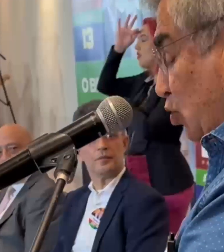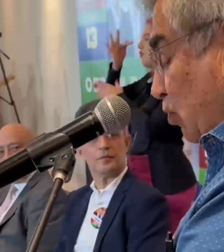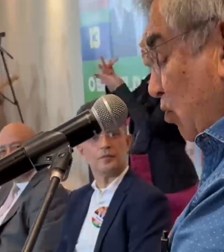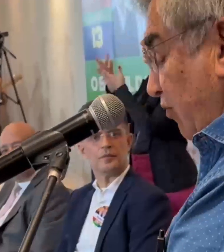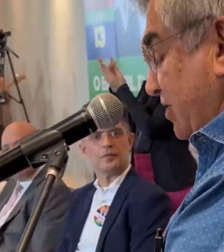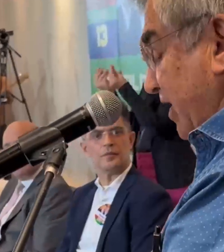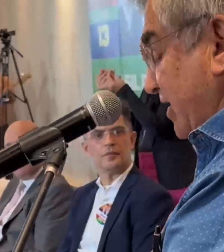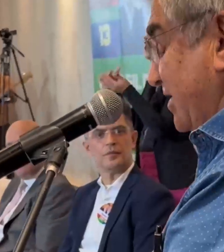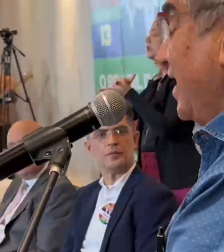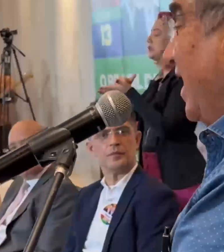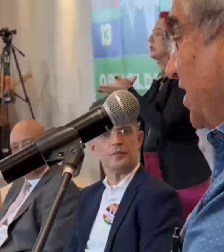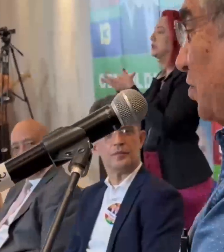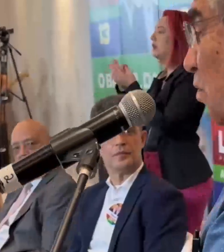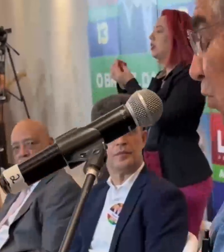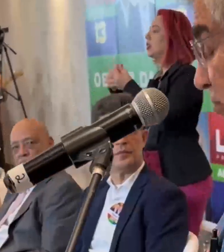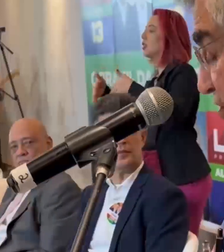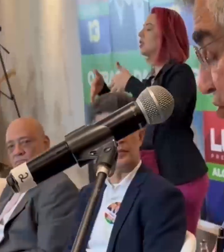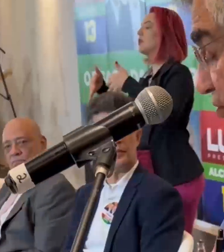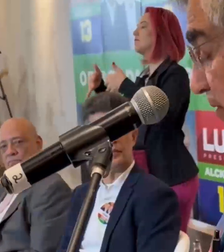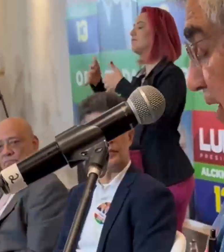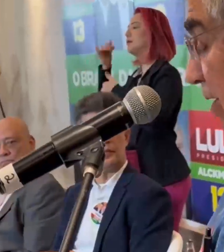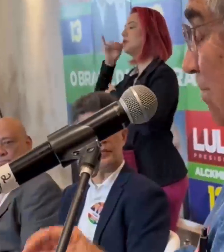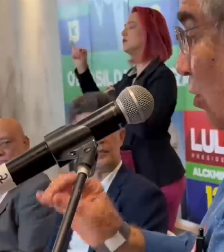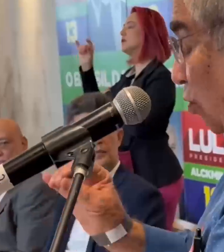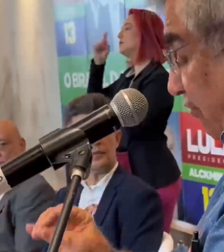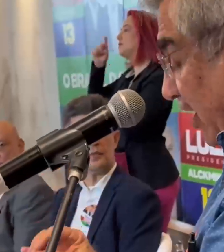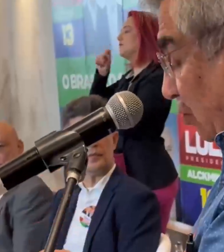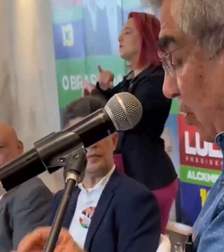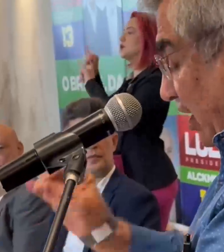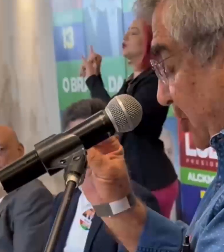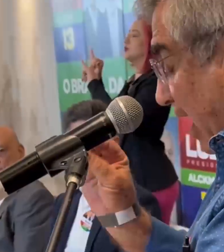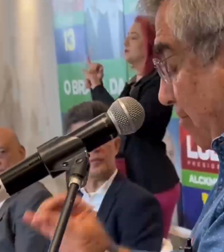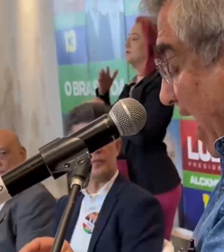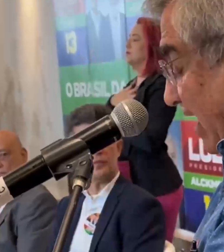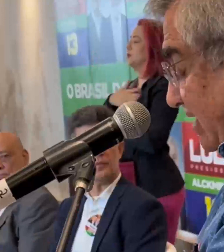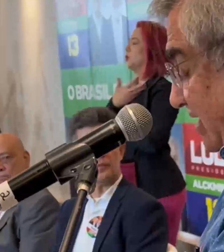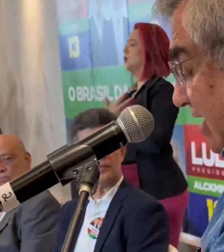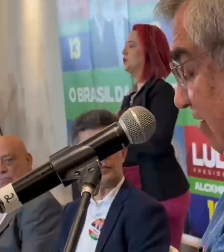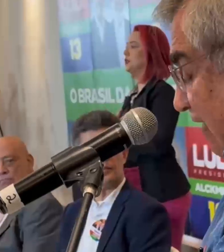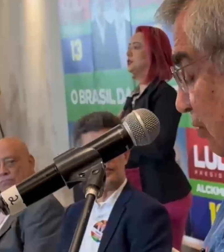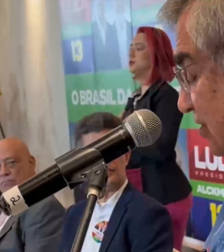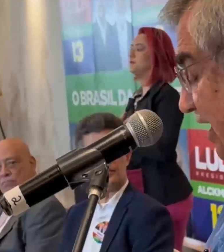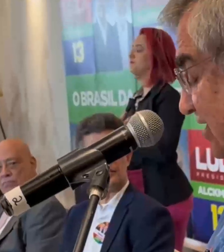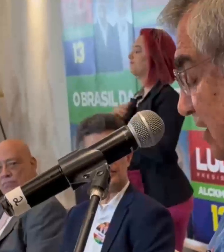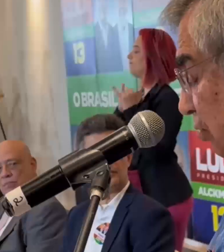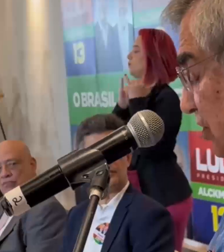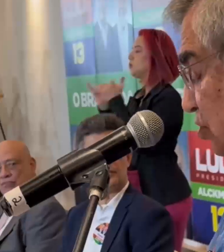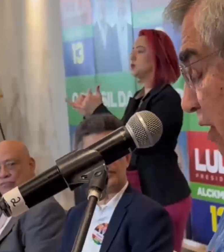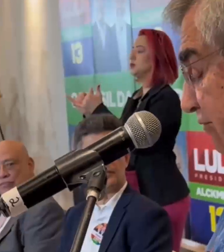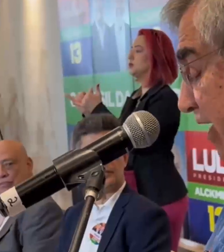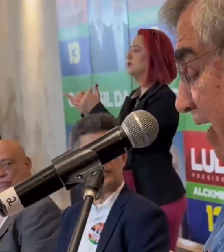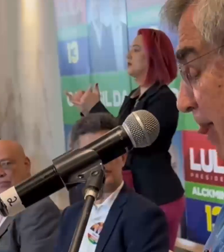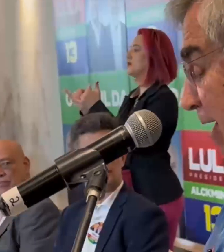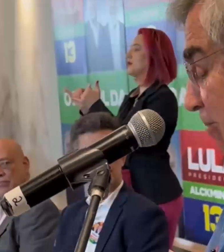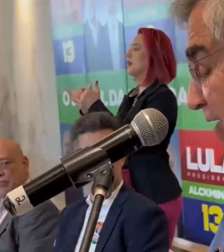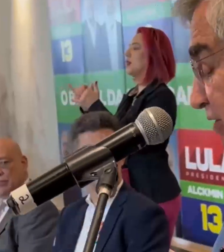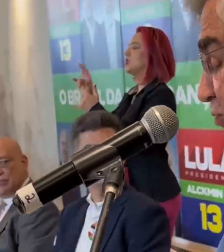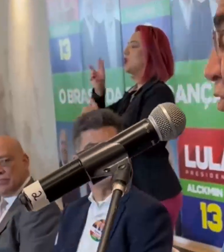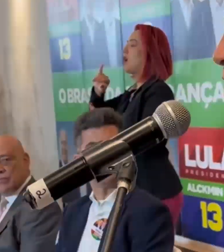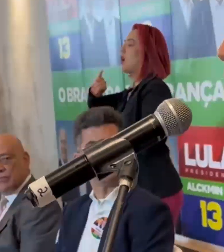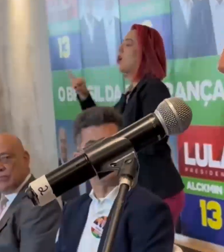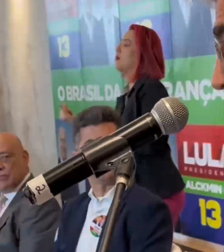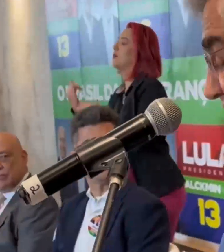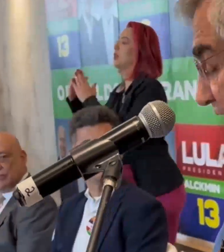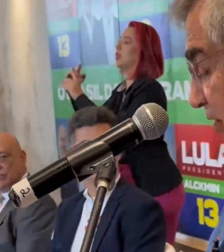assumo com vocês este compromisso meu governo jamais vai usar símbolo de sua fé para